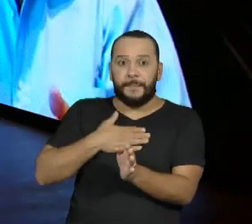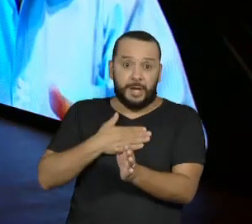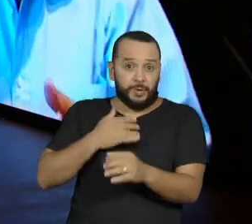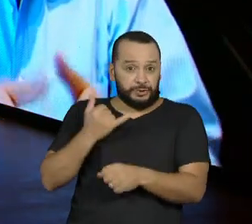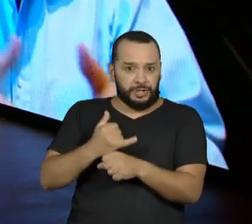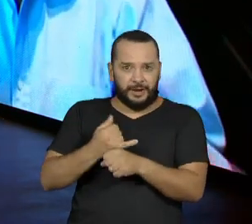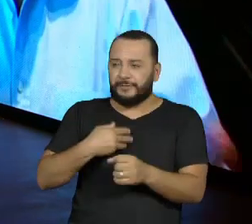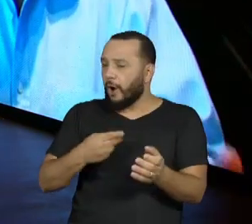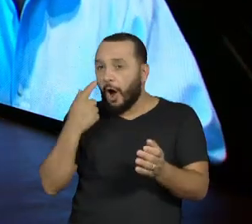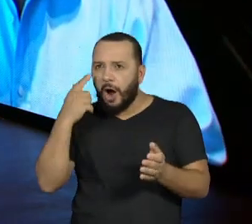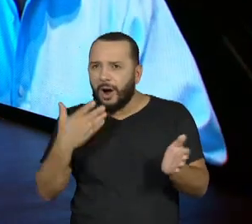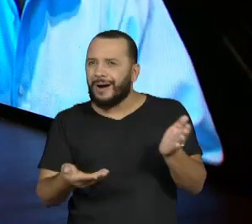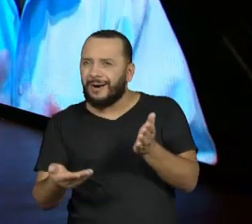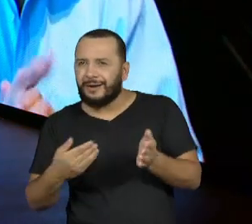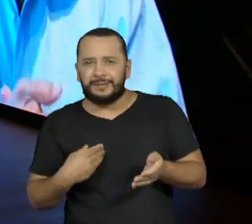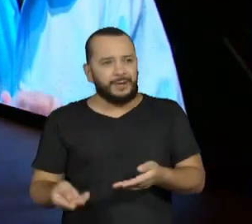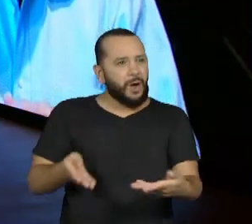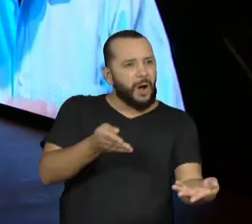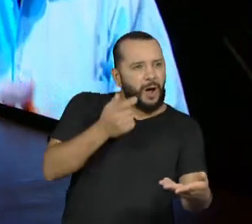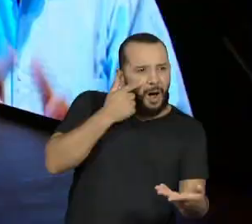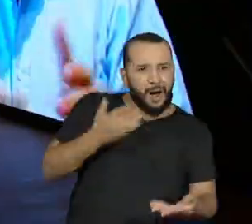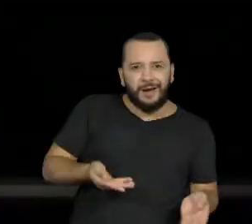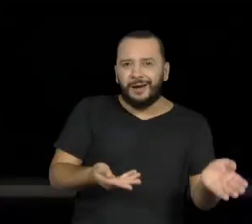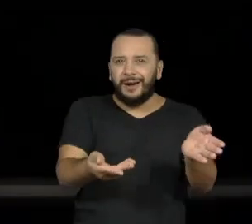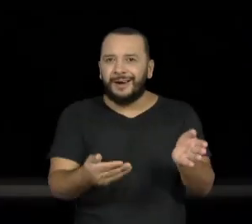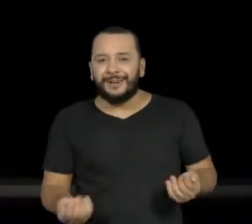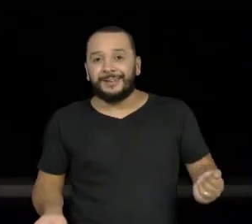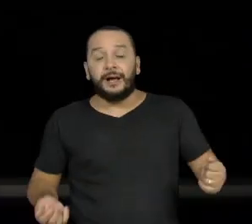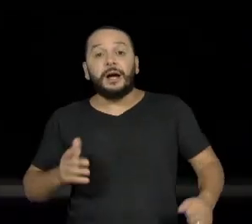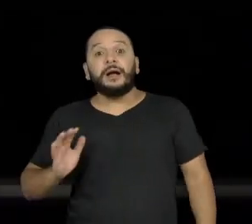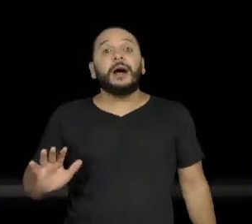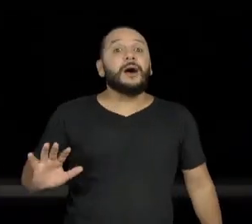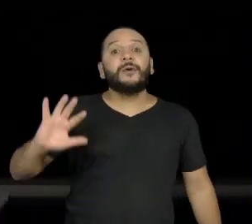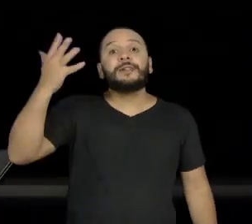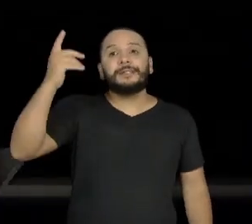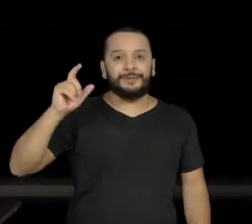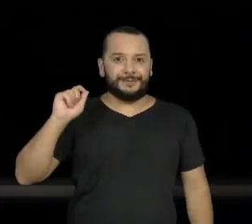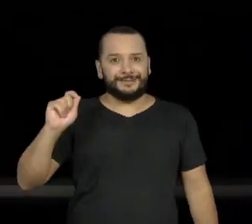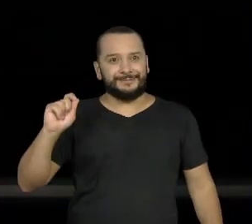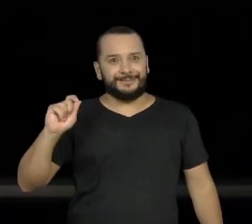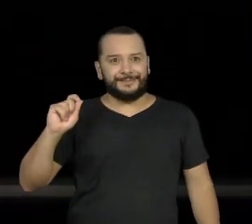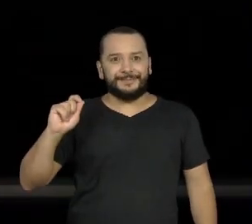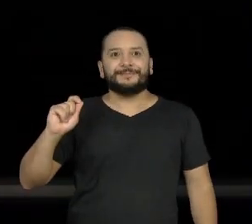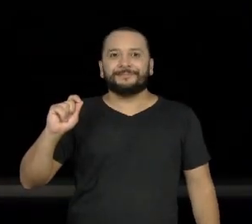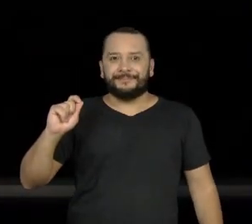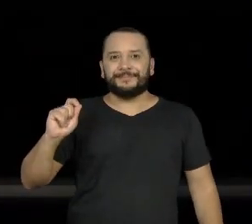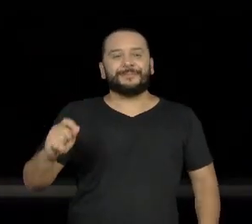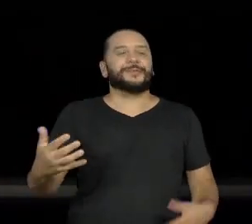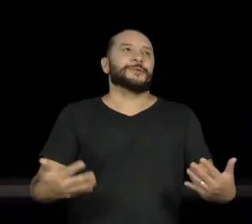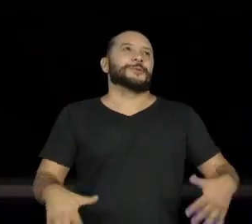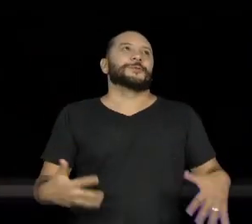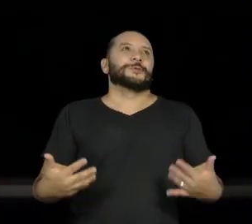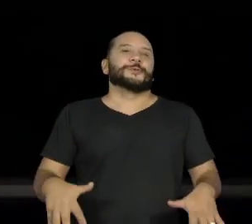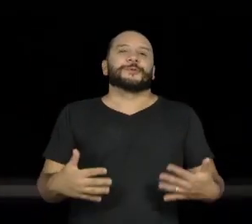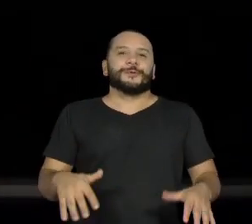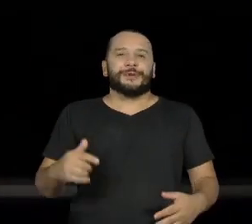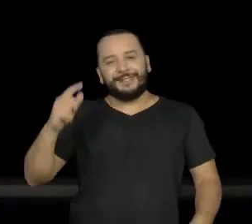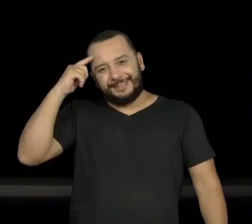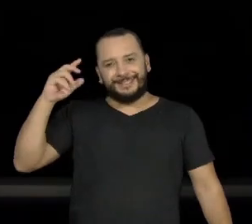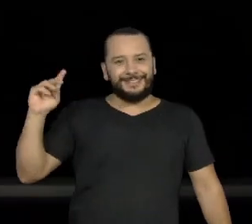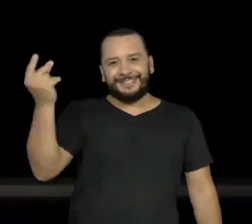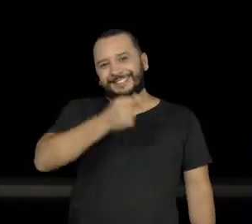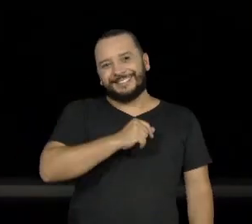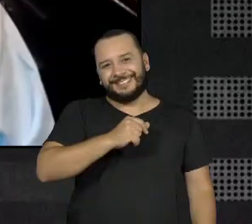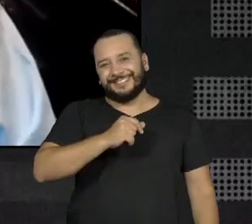café comigo, batiam papo e tudo mais. Aconteceu o que foi, acho que foi adivinhado pelo